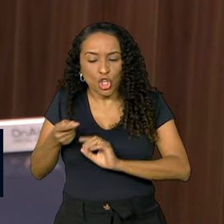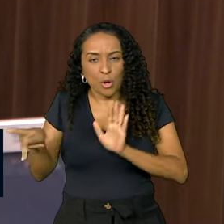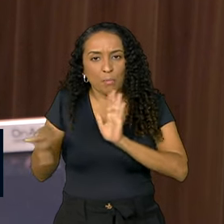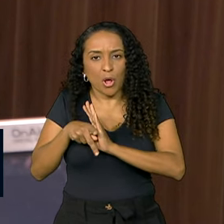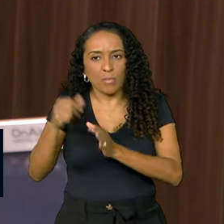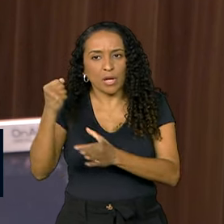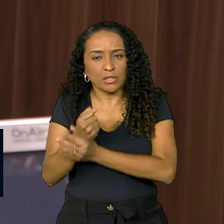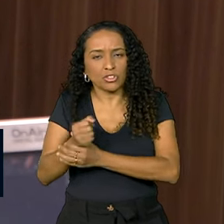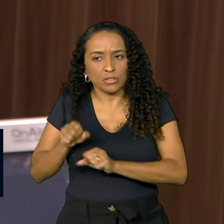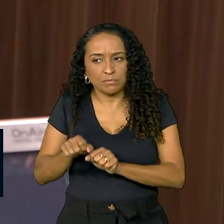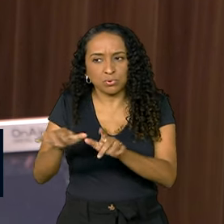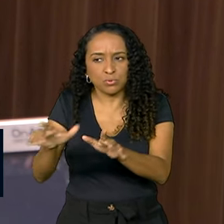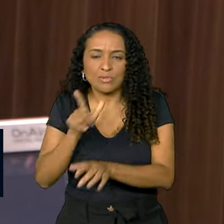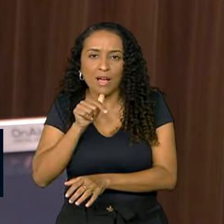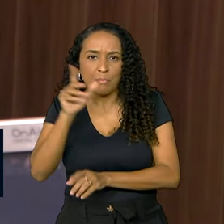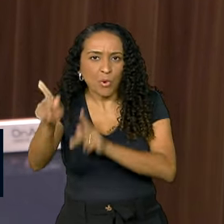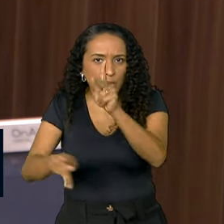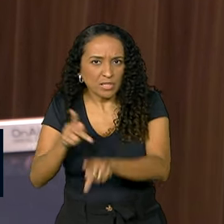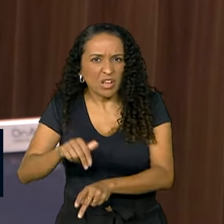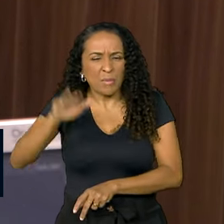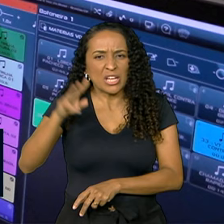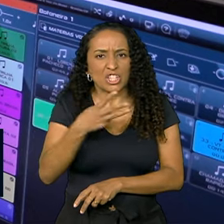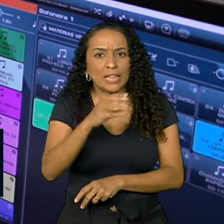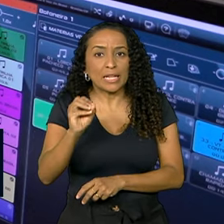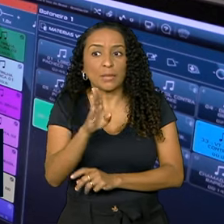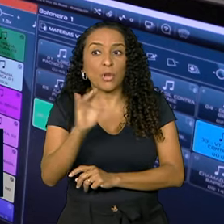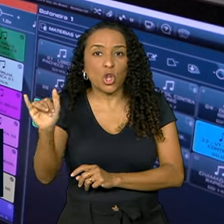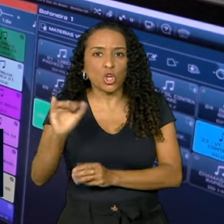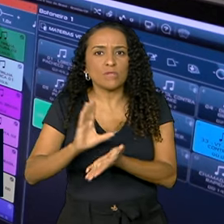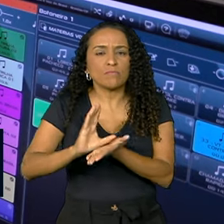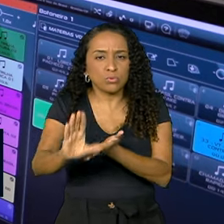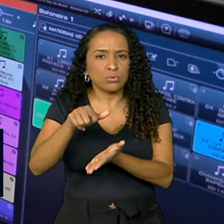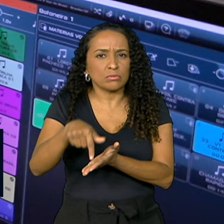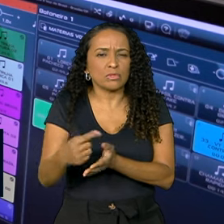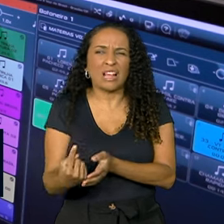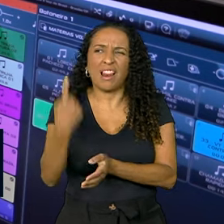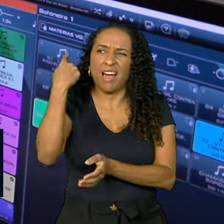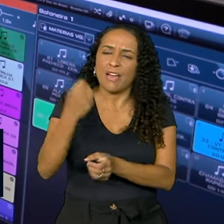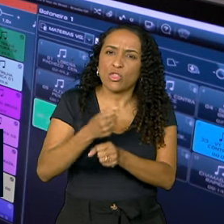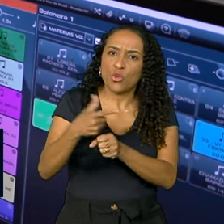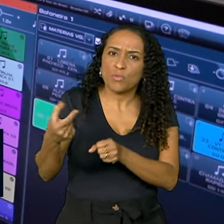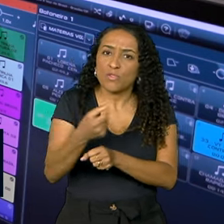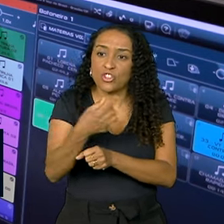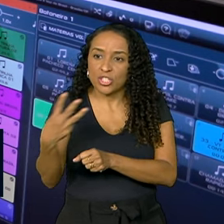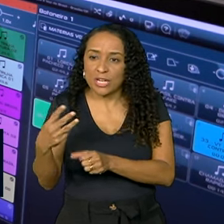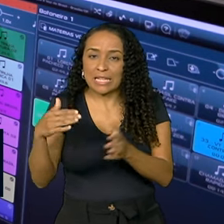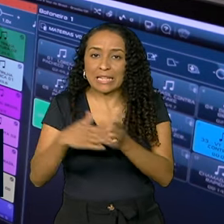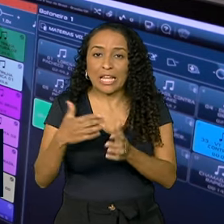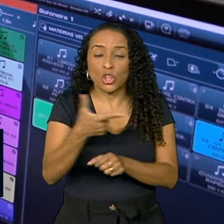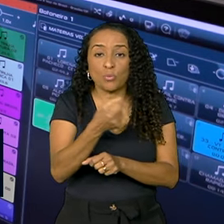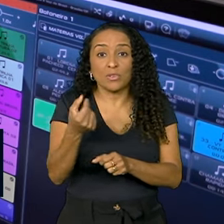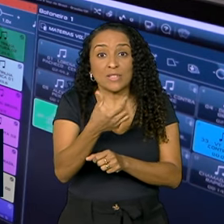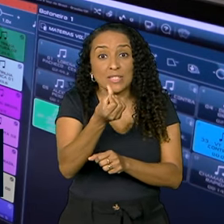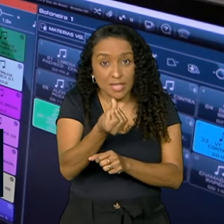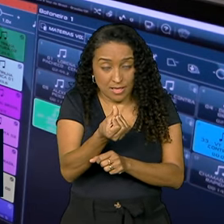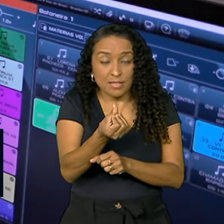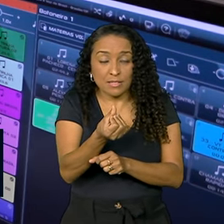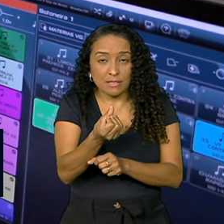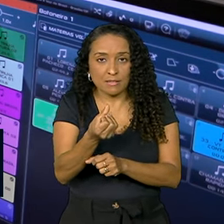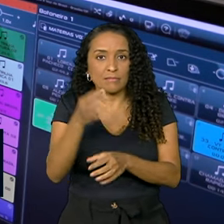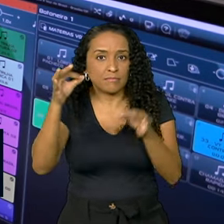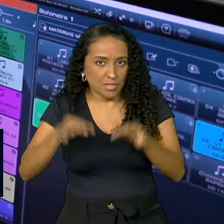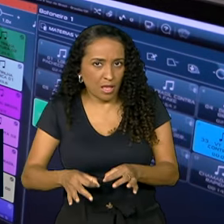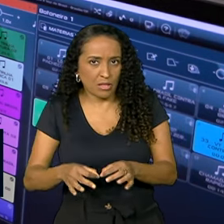abastecimento da população foram mais de 30 bilhões a ser investidos desde 23 até 26 e